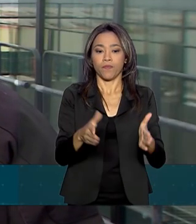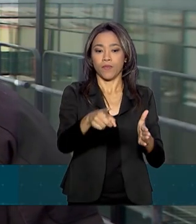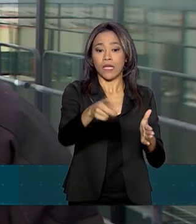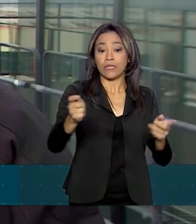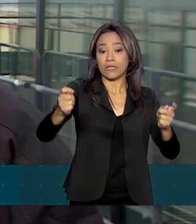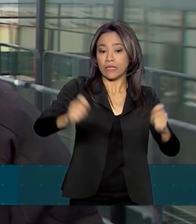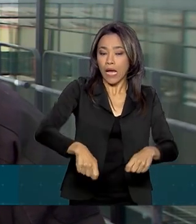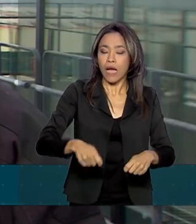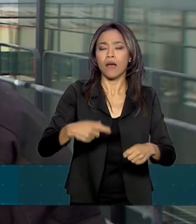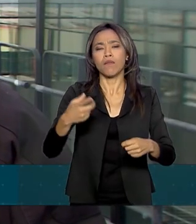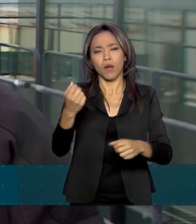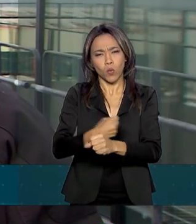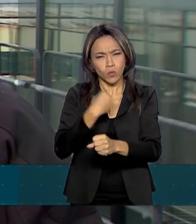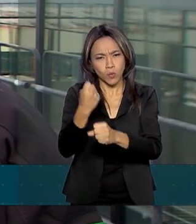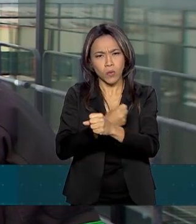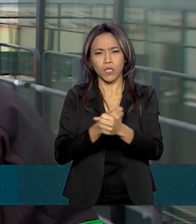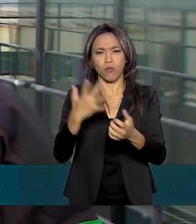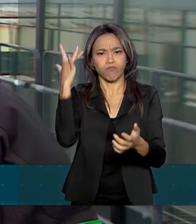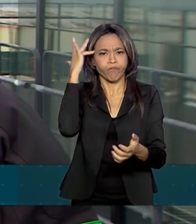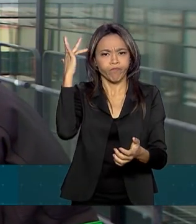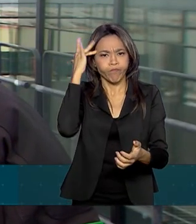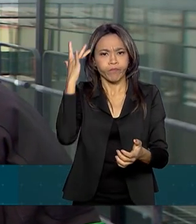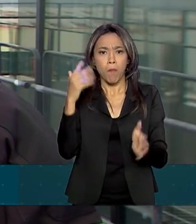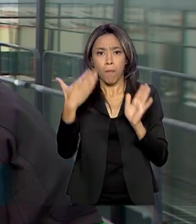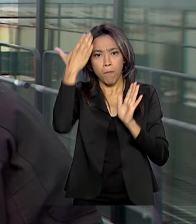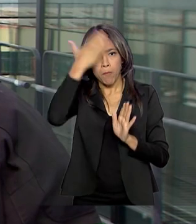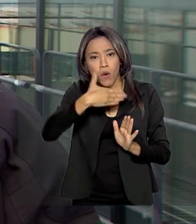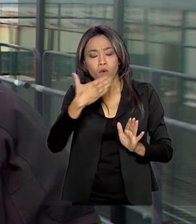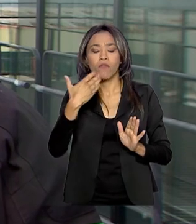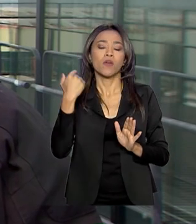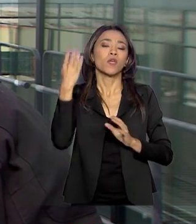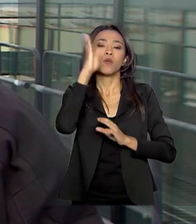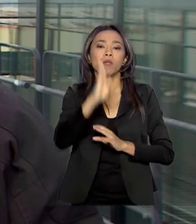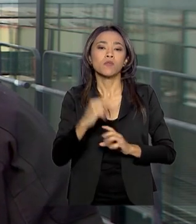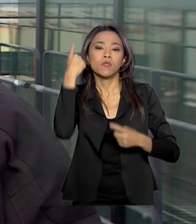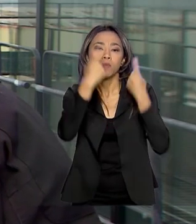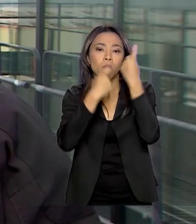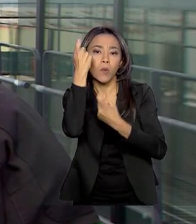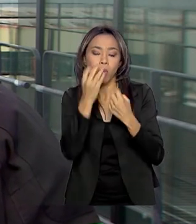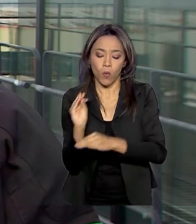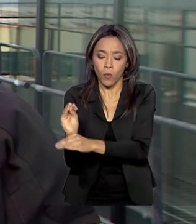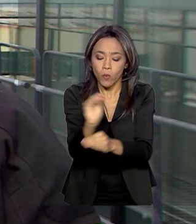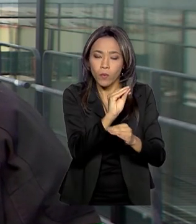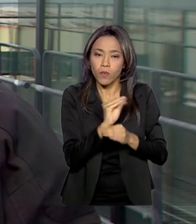sustentabilidade, de quanto o Brasil se preocupa com a sustentabilidade, se preocupa com o meio ambiente.